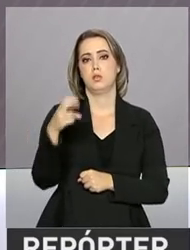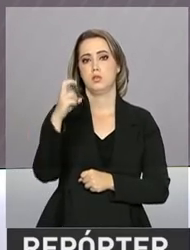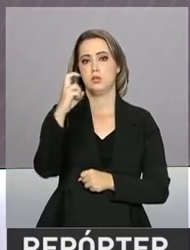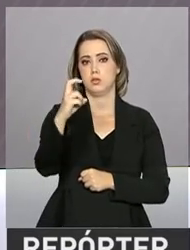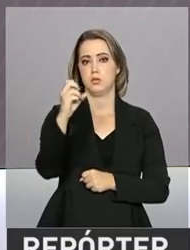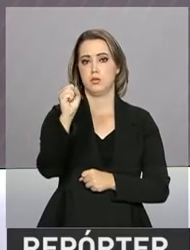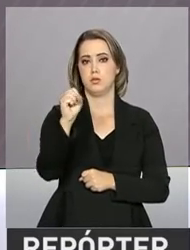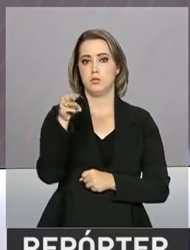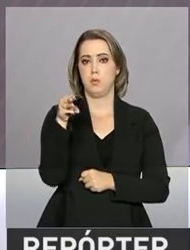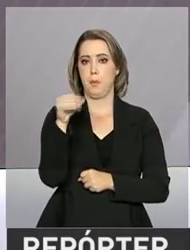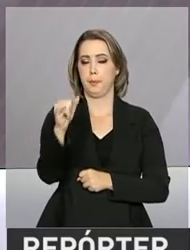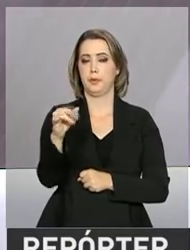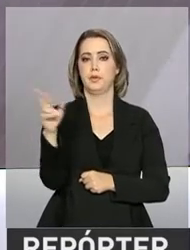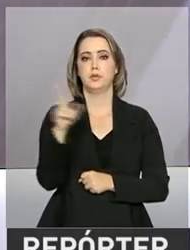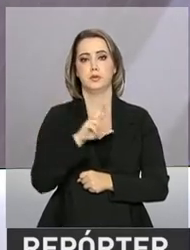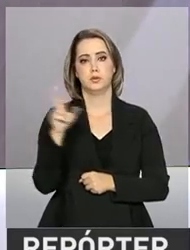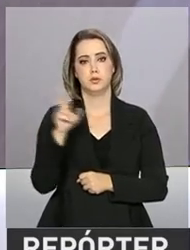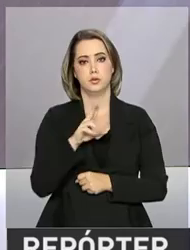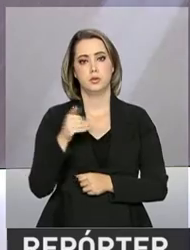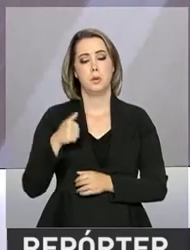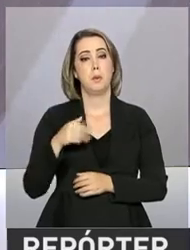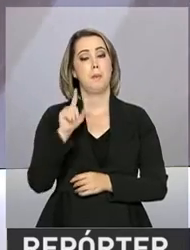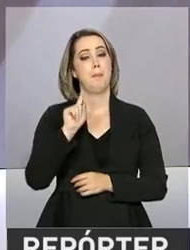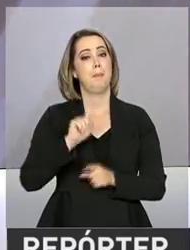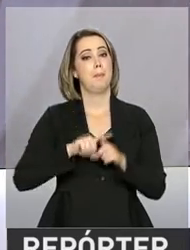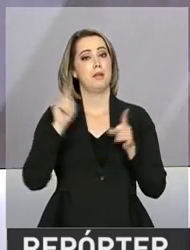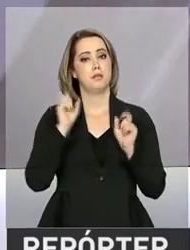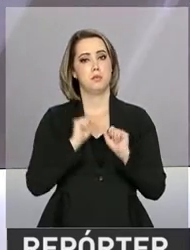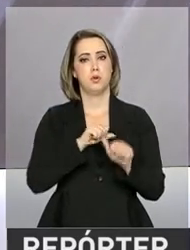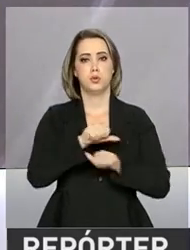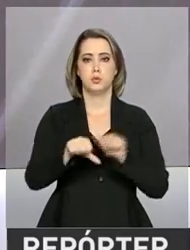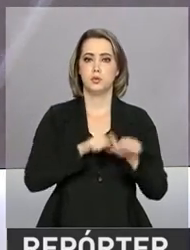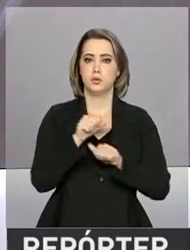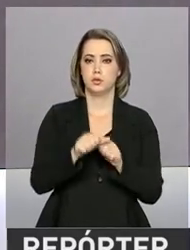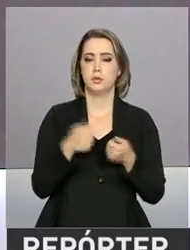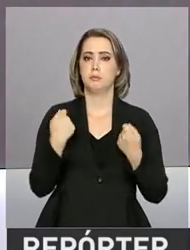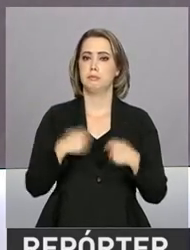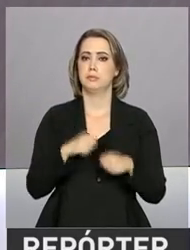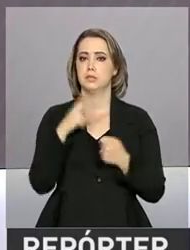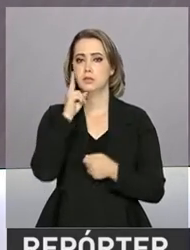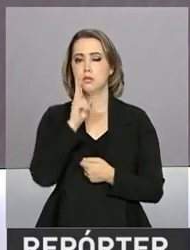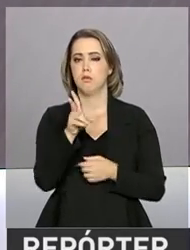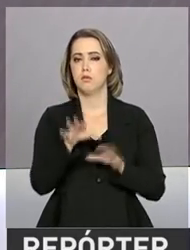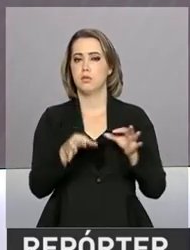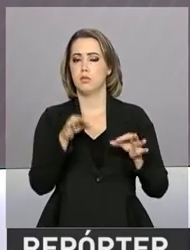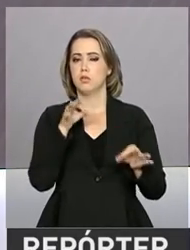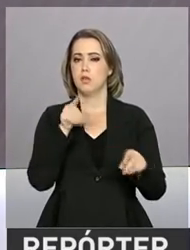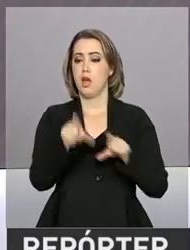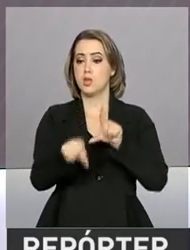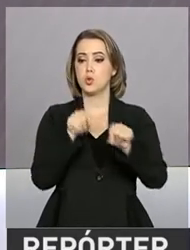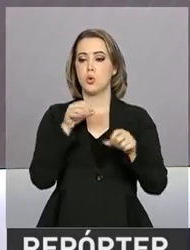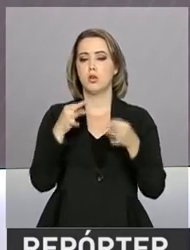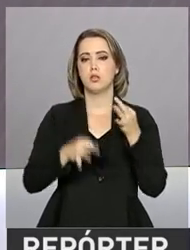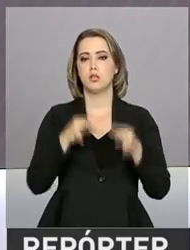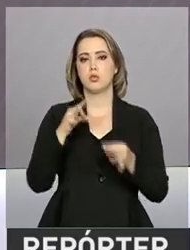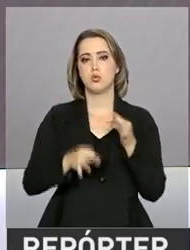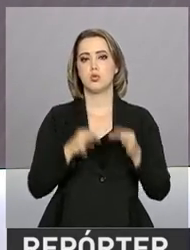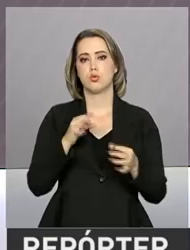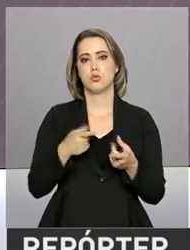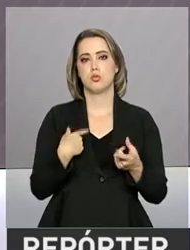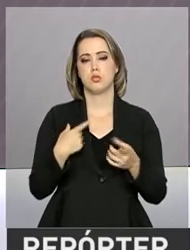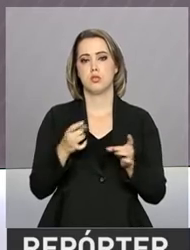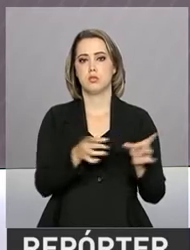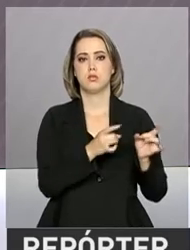e duzentos milhões de reais mas esse valor pode mudar vai depender de decisões judiciais relativas a